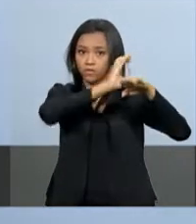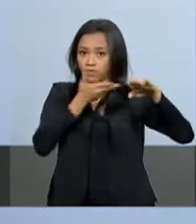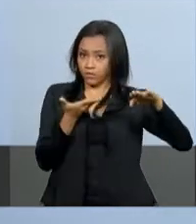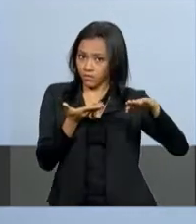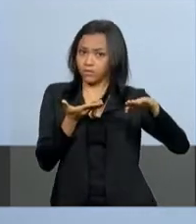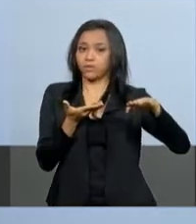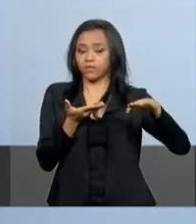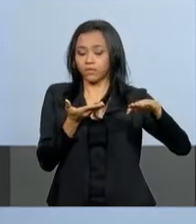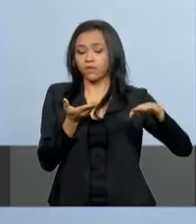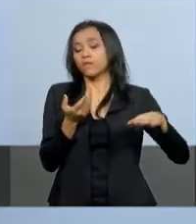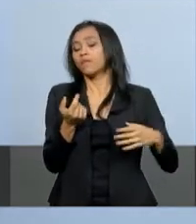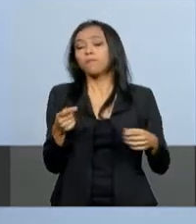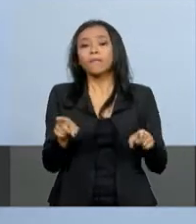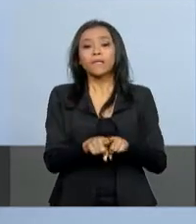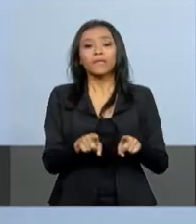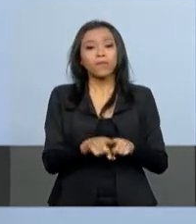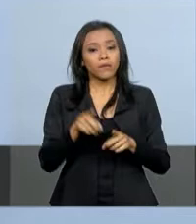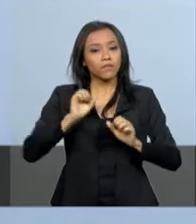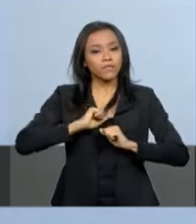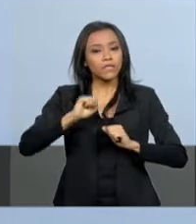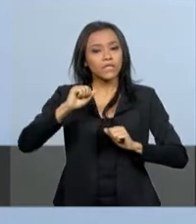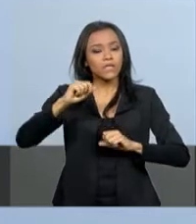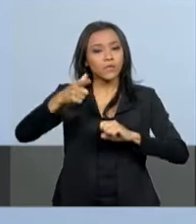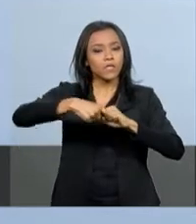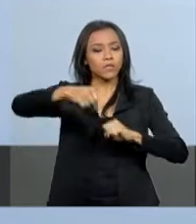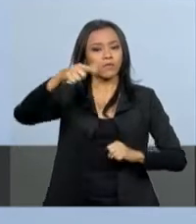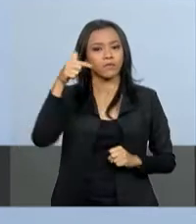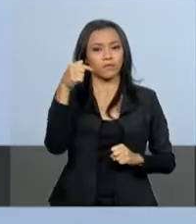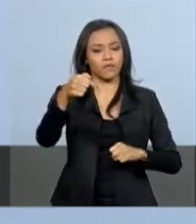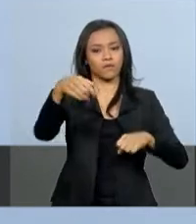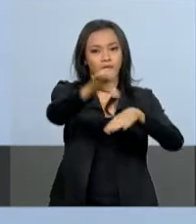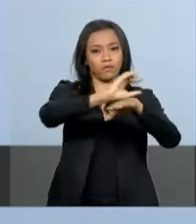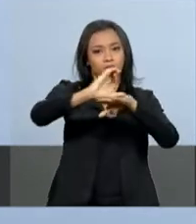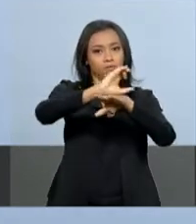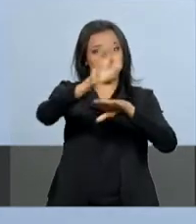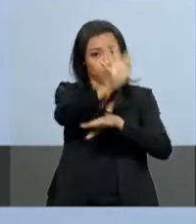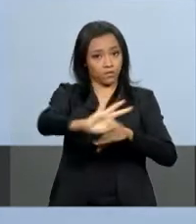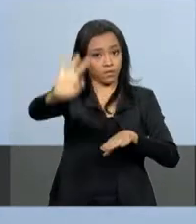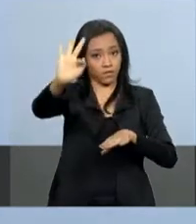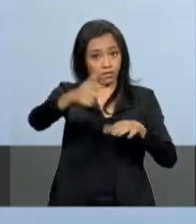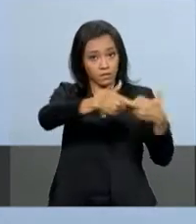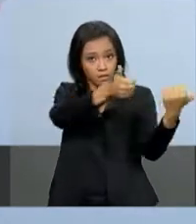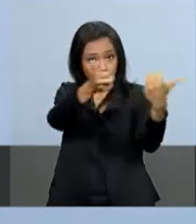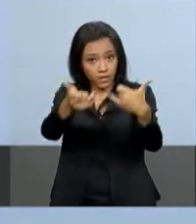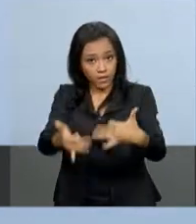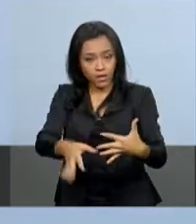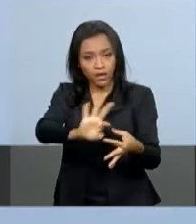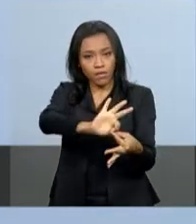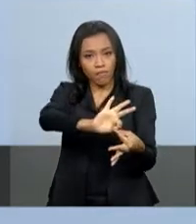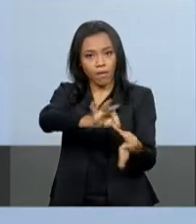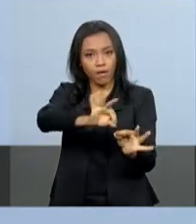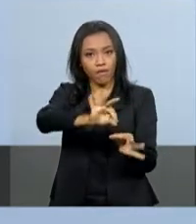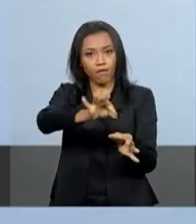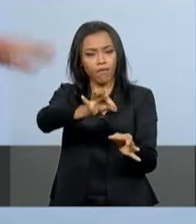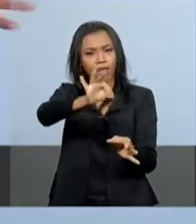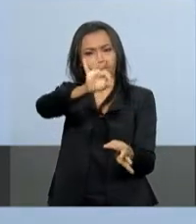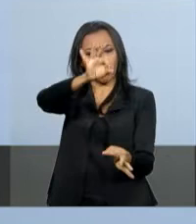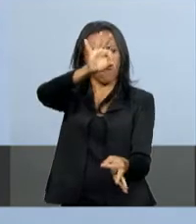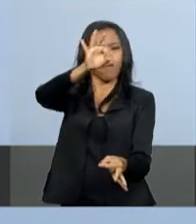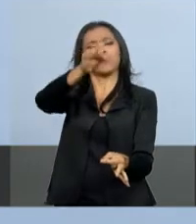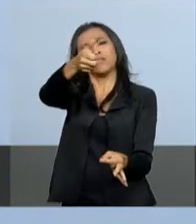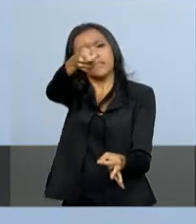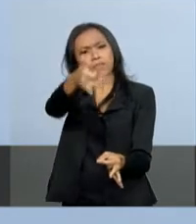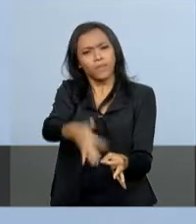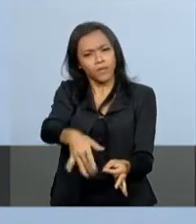até para facilitar a leitura o artigo 7º da constituição federal que tem um longo elenco dos direitos trabalhistas não